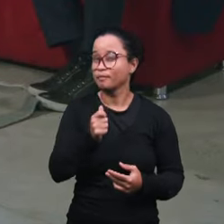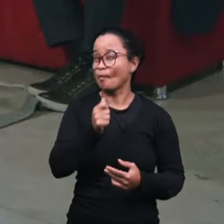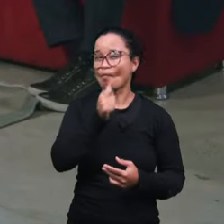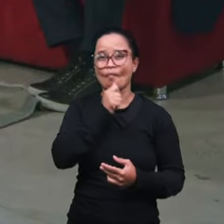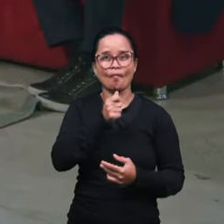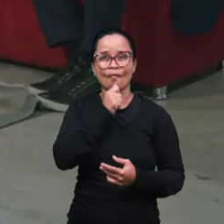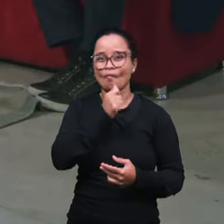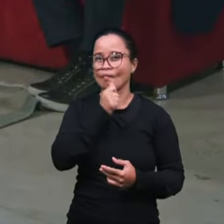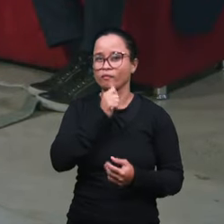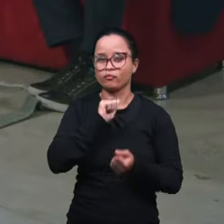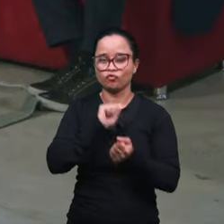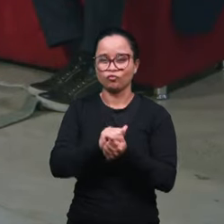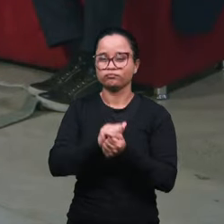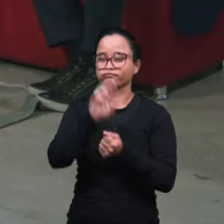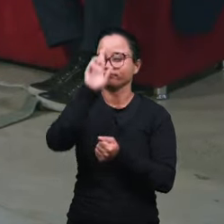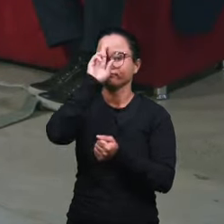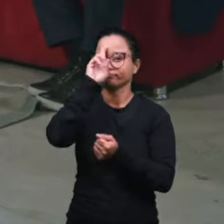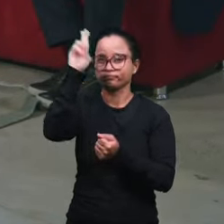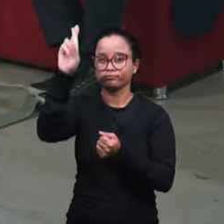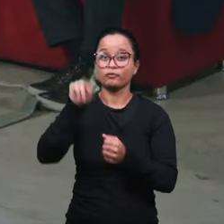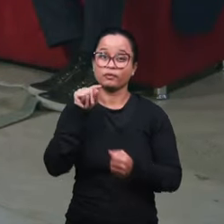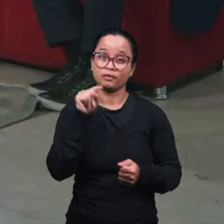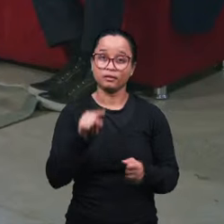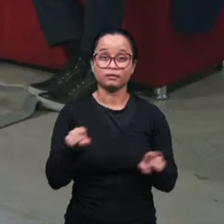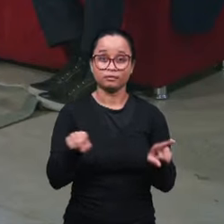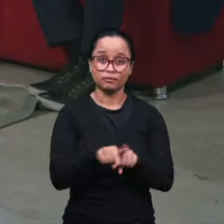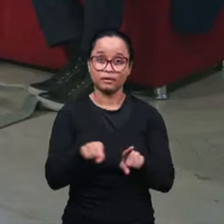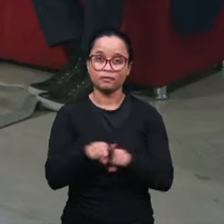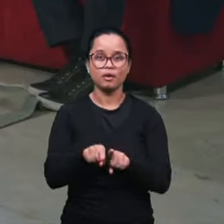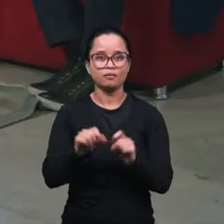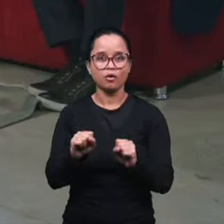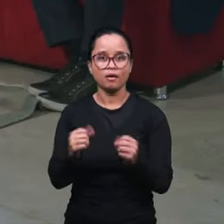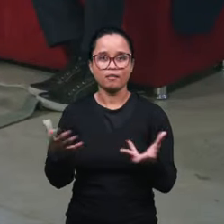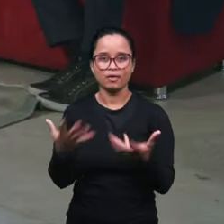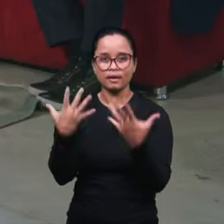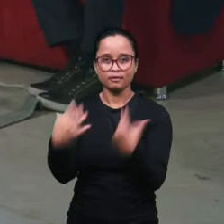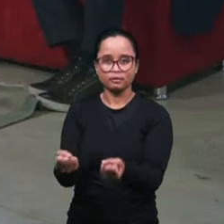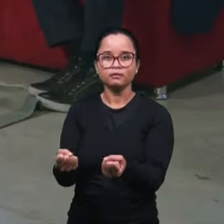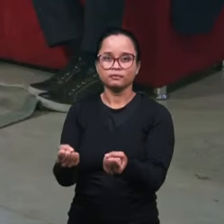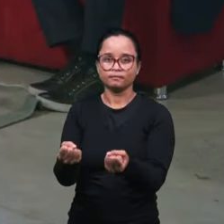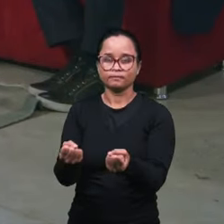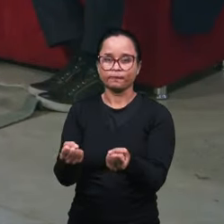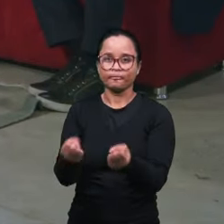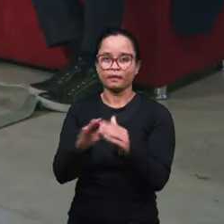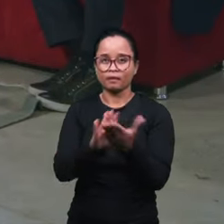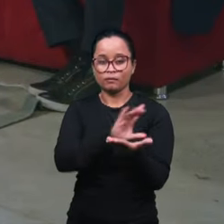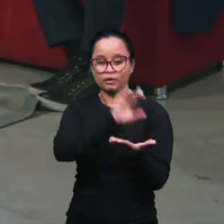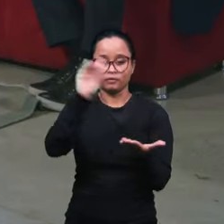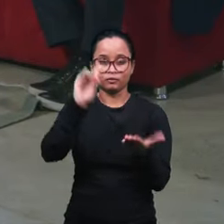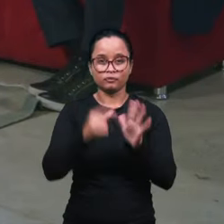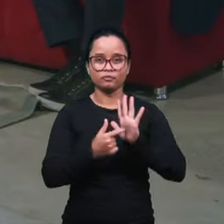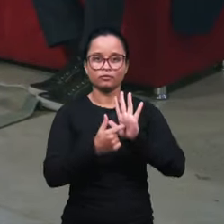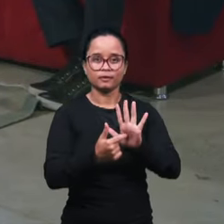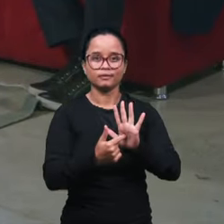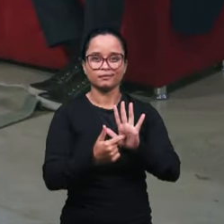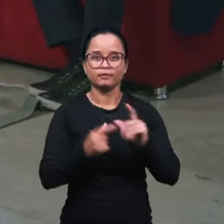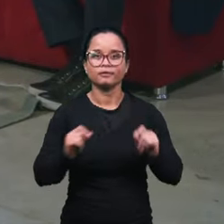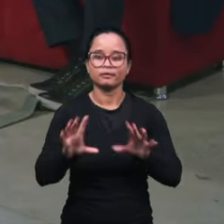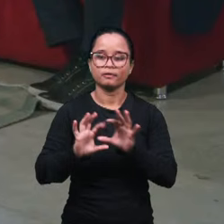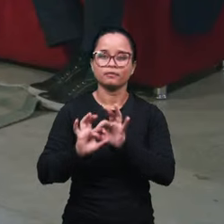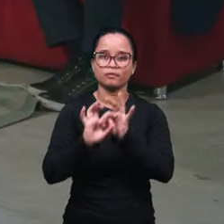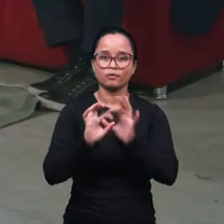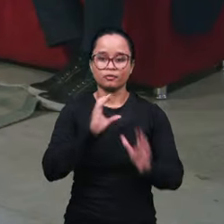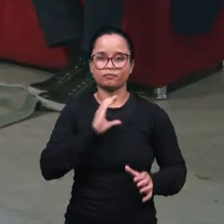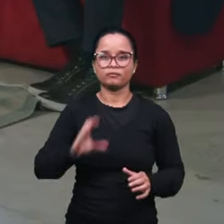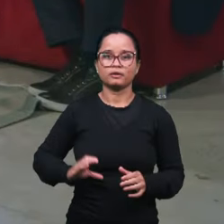viva com o Senhor, você pode aceitá-lo nessa hora. A Bíblia diz que aquele que está em Cristo é uma